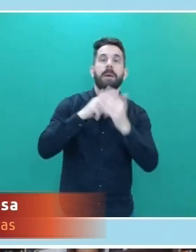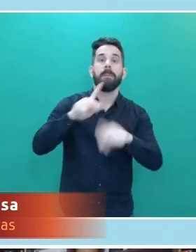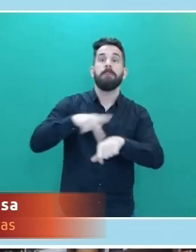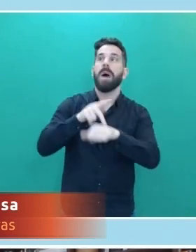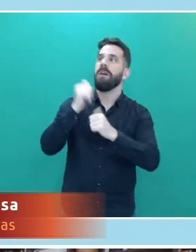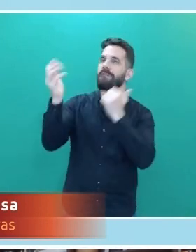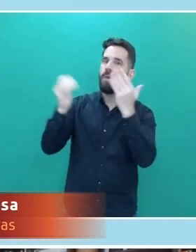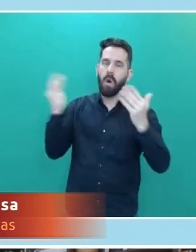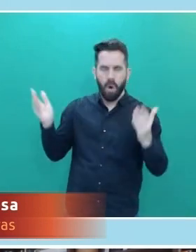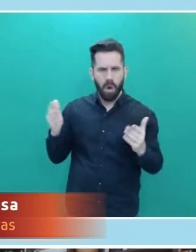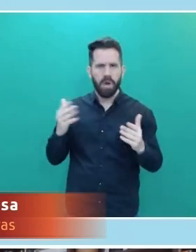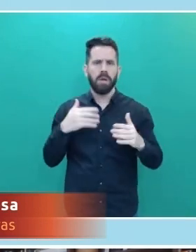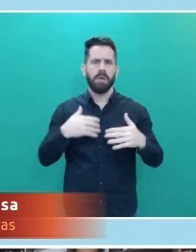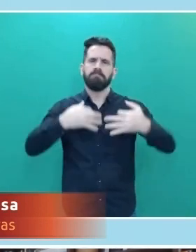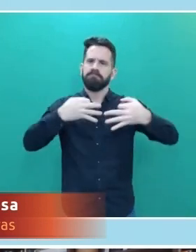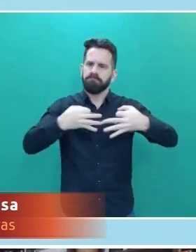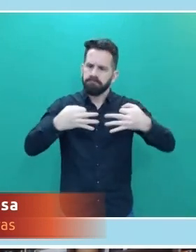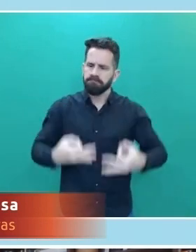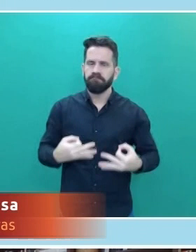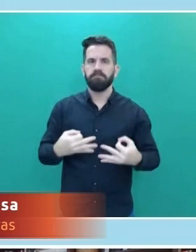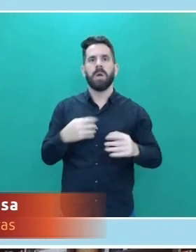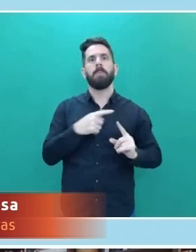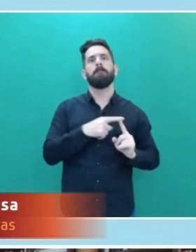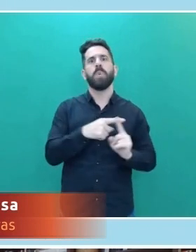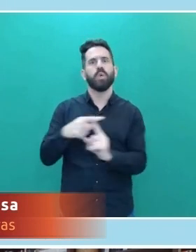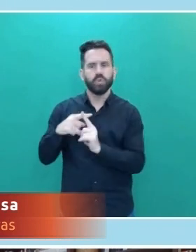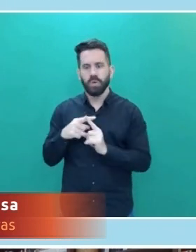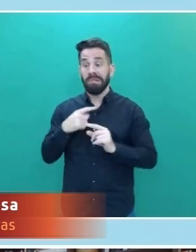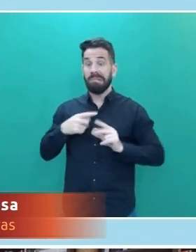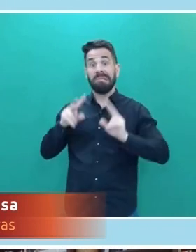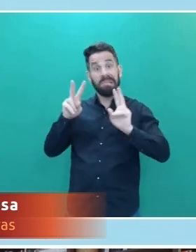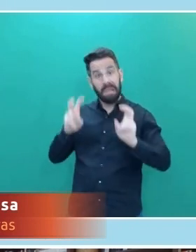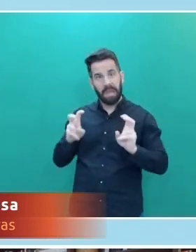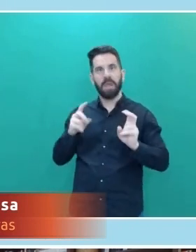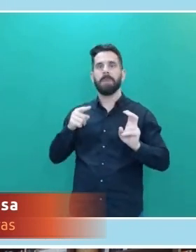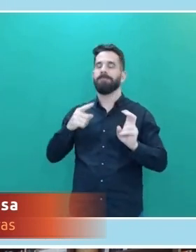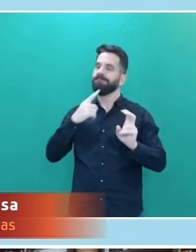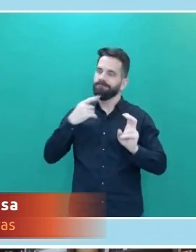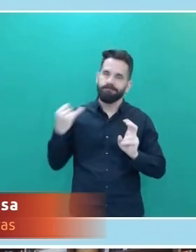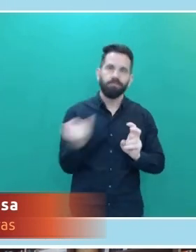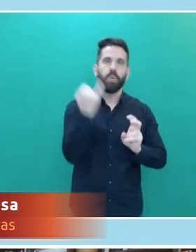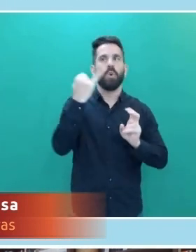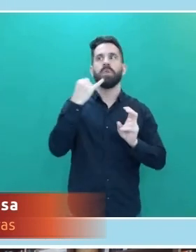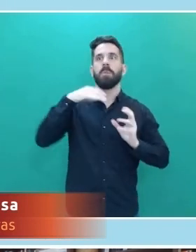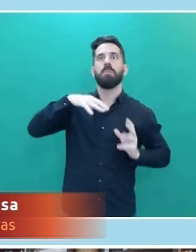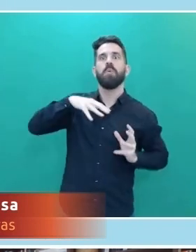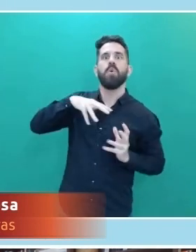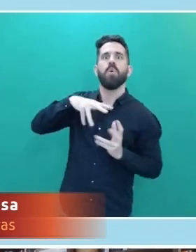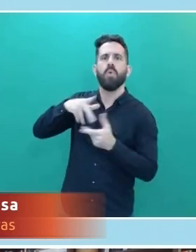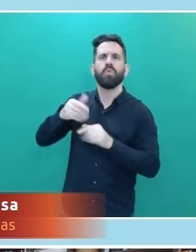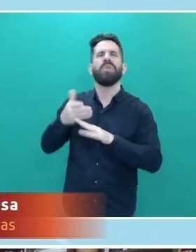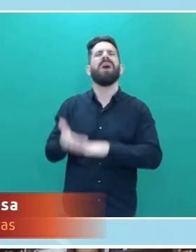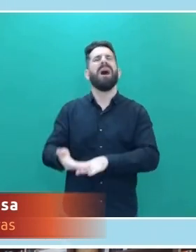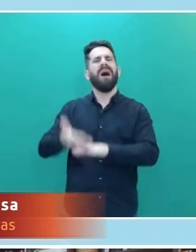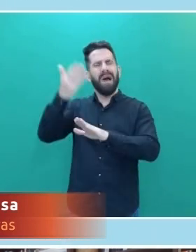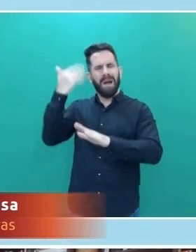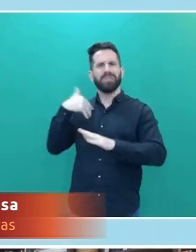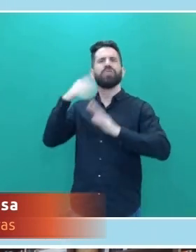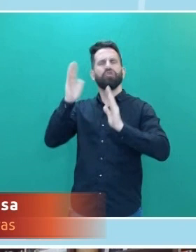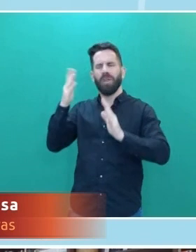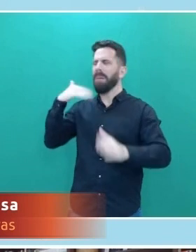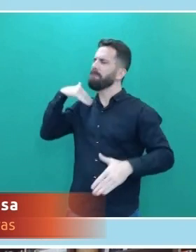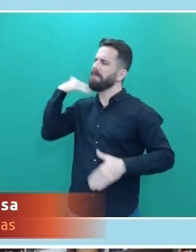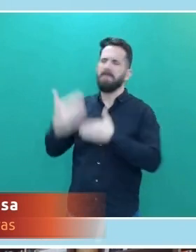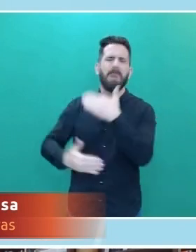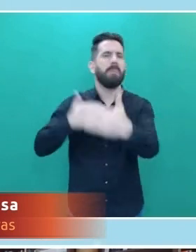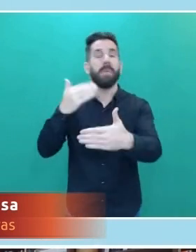mais alinhada, né, com temáticas que o Brasil já tinha avançado bastante, né,